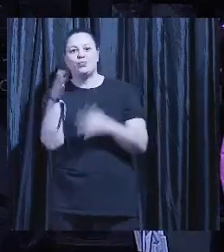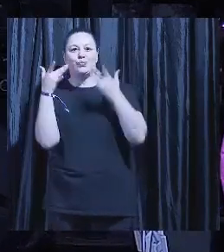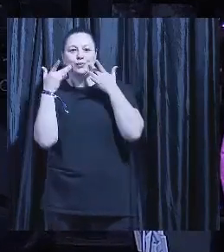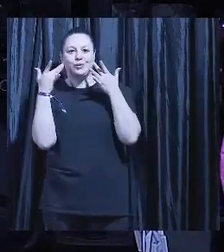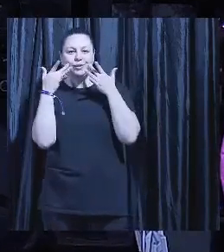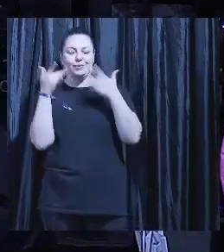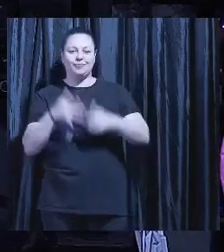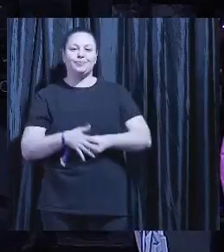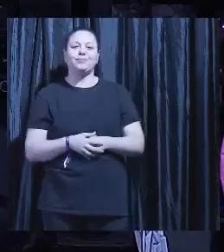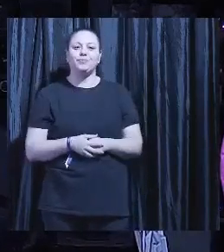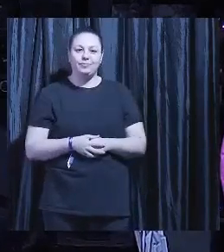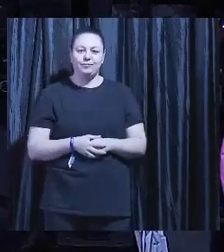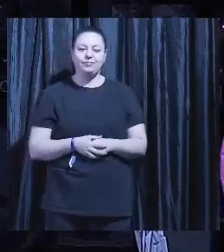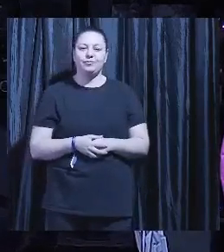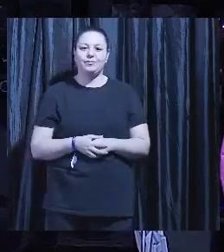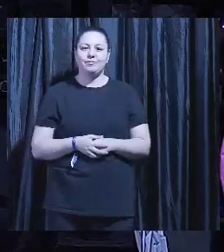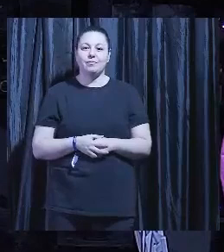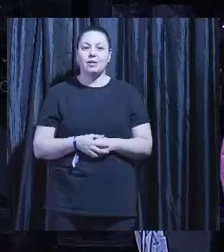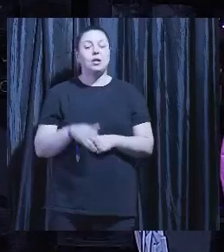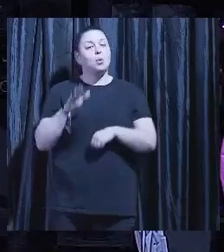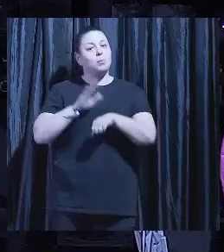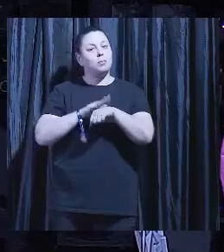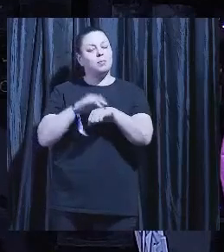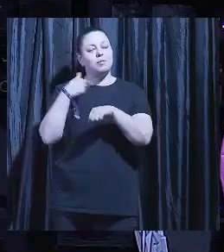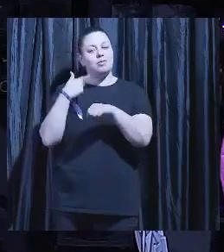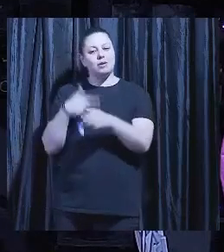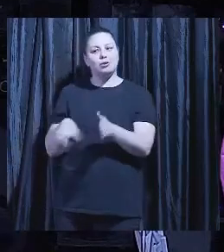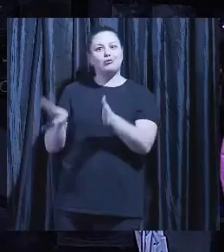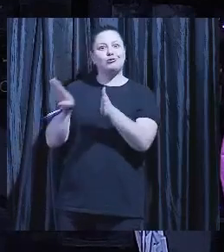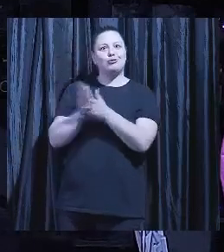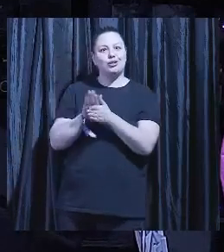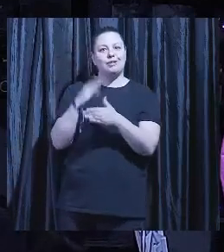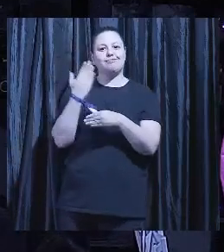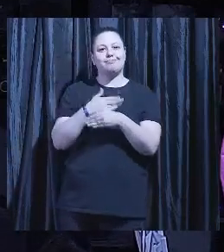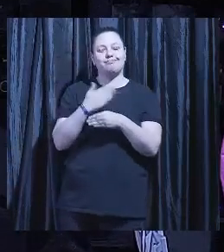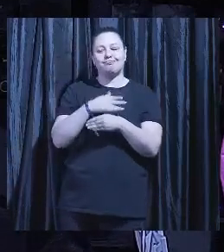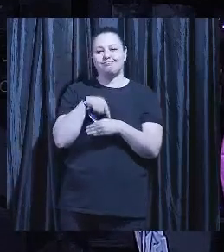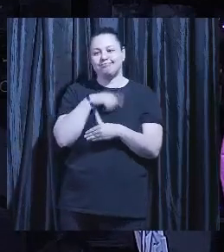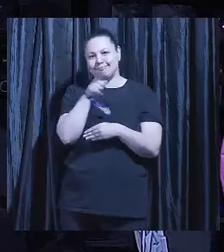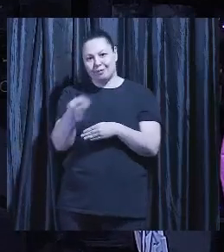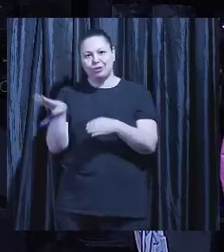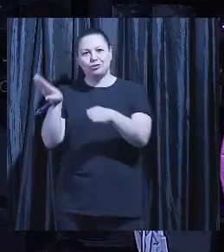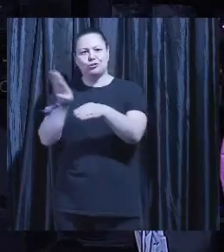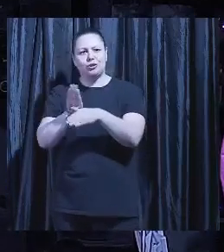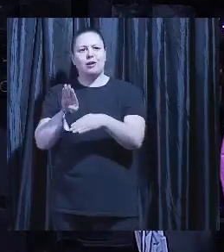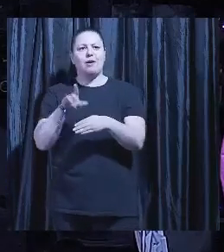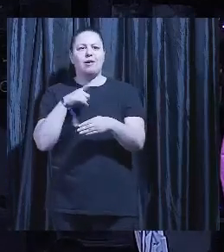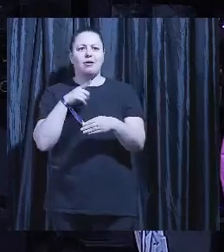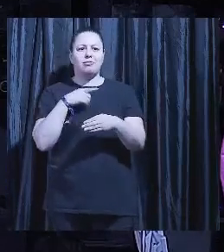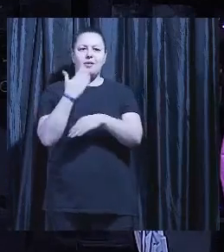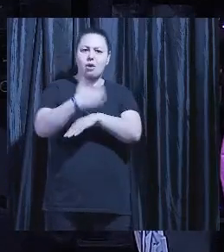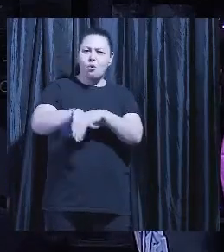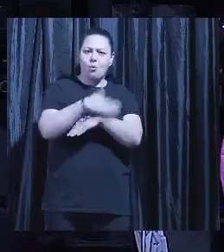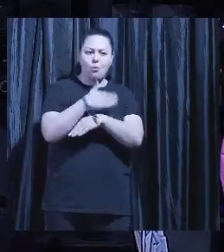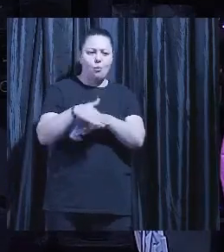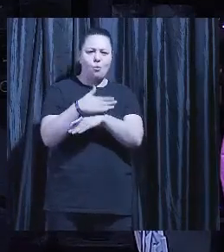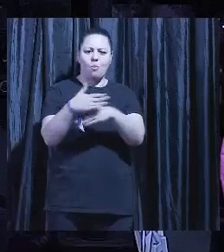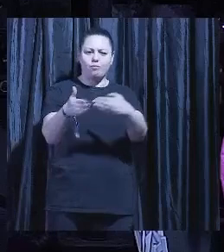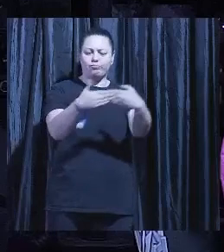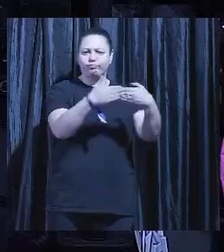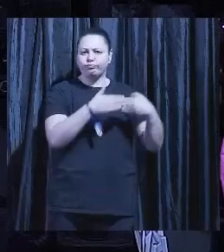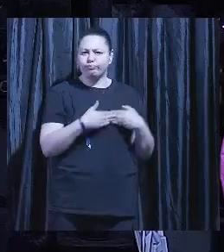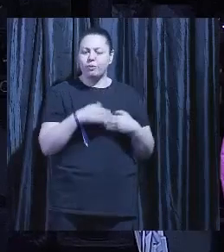teatro. Quando eu começo a chegar com os táxis, a rua totalmente parada e fechada,